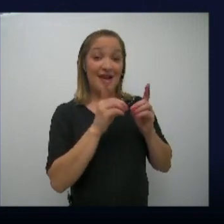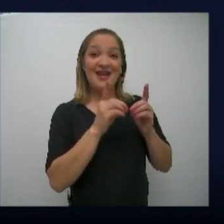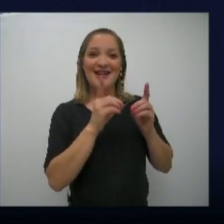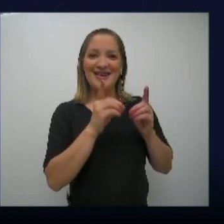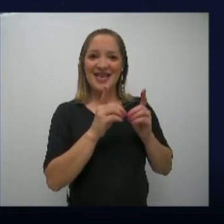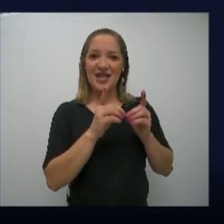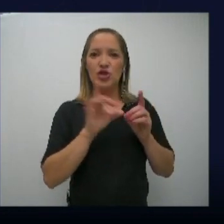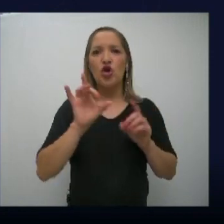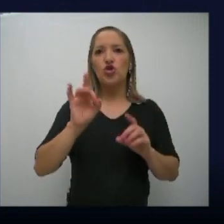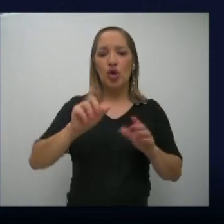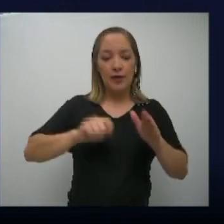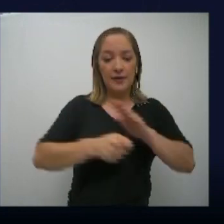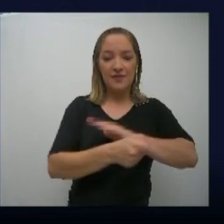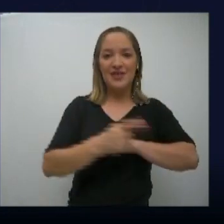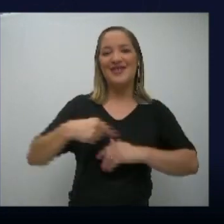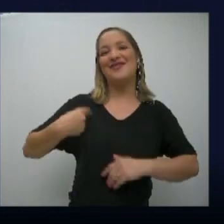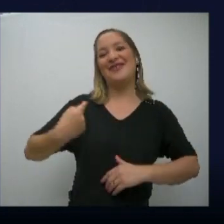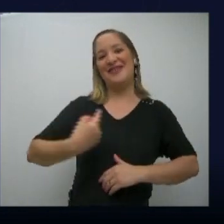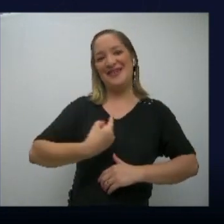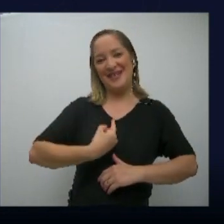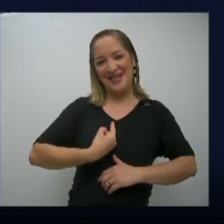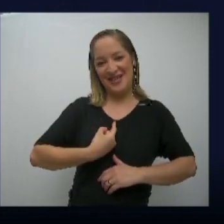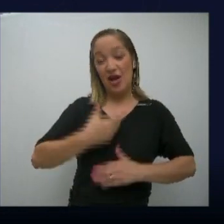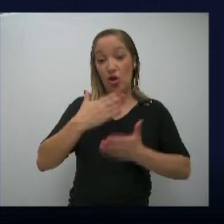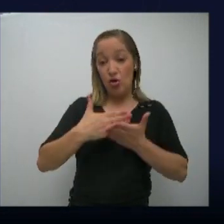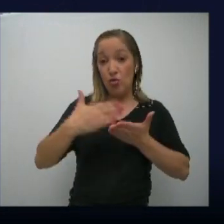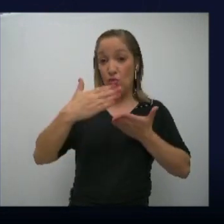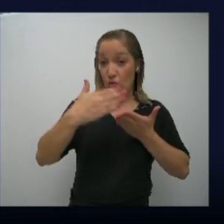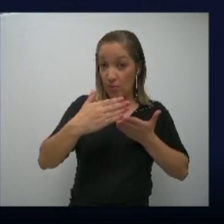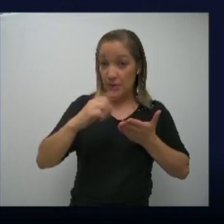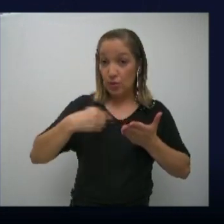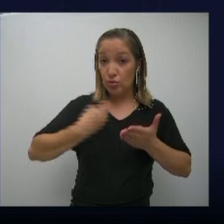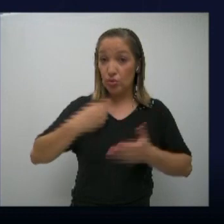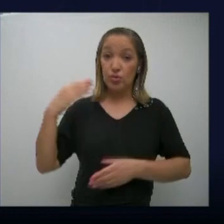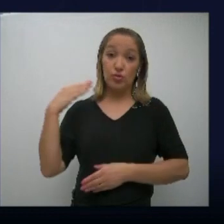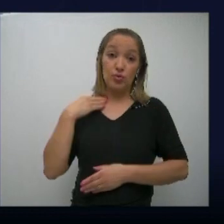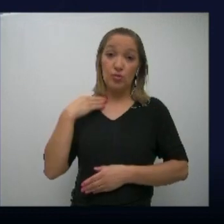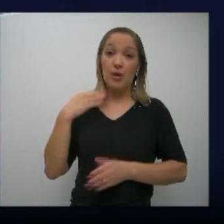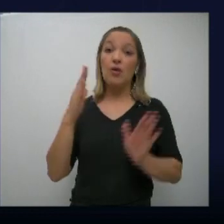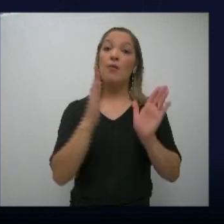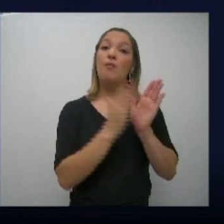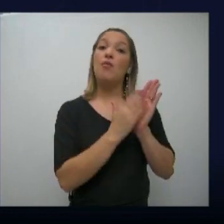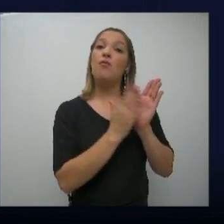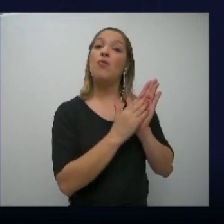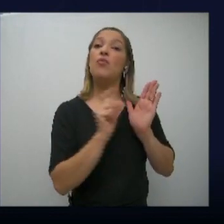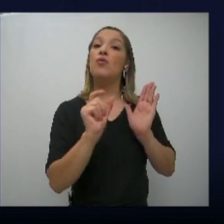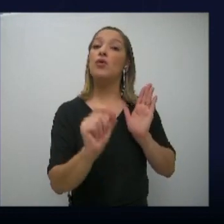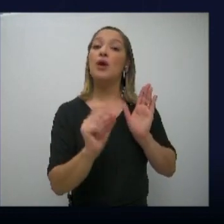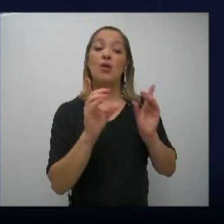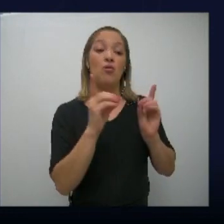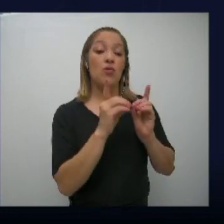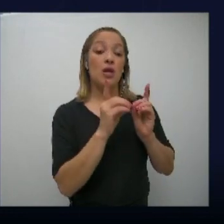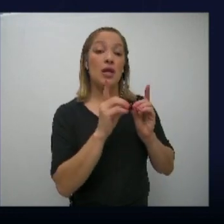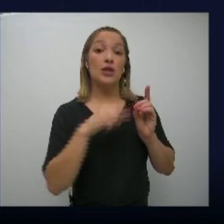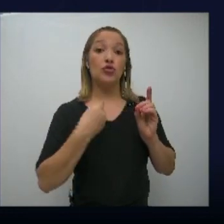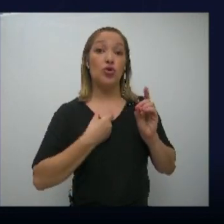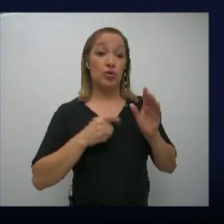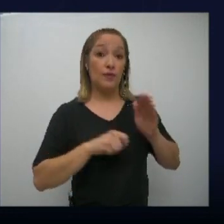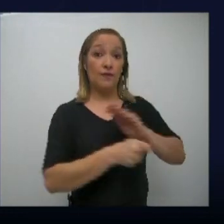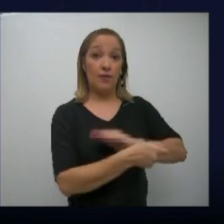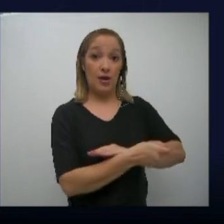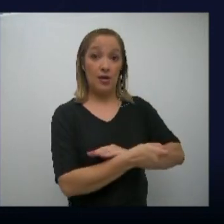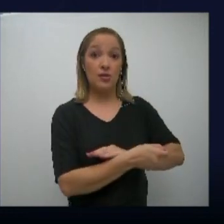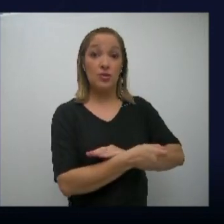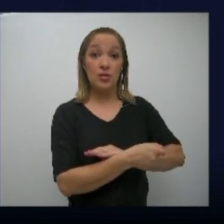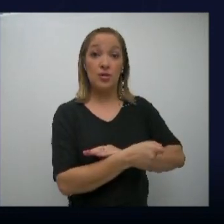Hoje ele ele só podem investir com a gente a gente tá começando agora com o nosso banco onde a proposta aqui o cliente estivesse com a gente ele vai